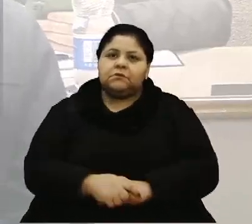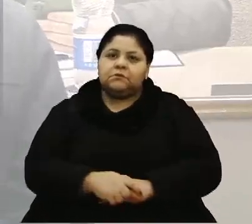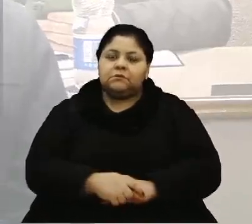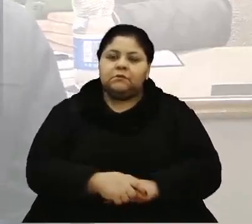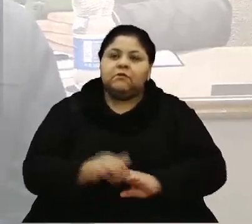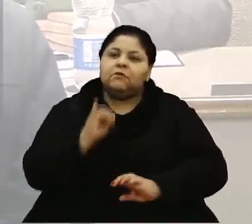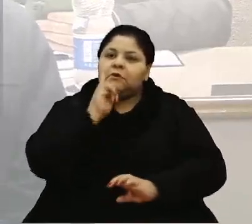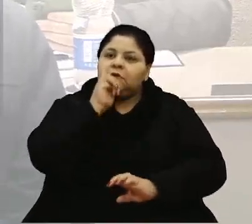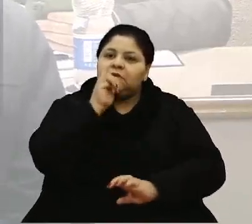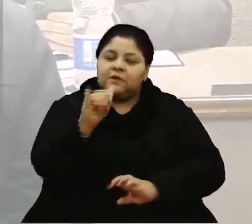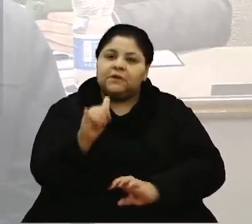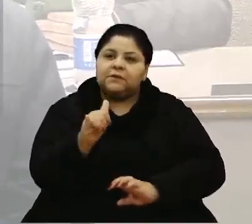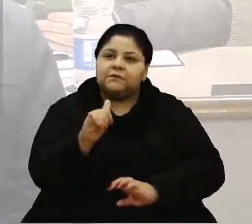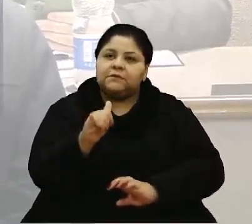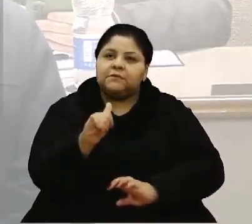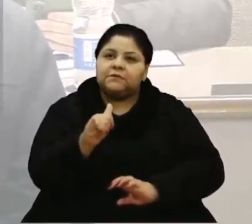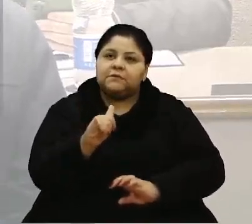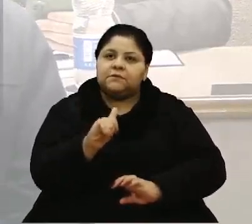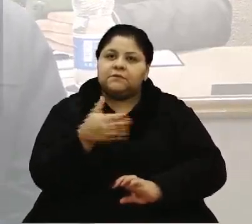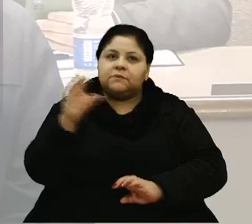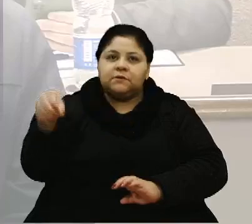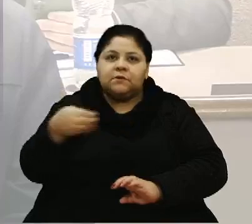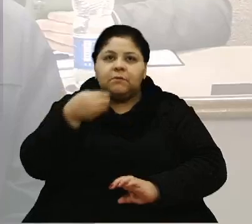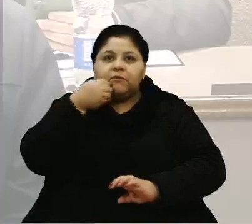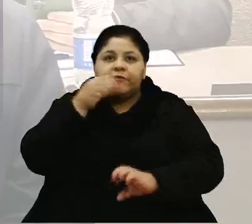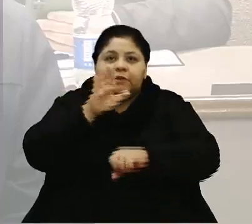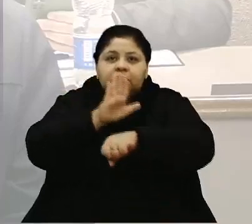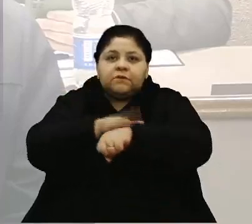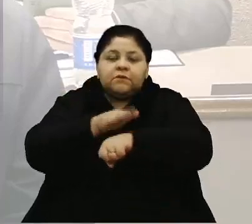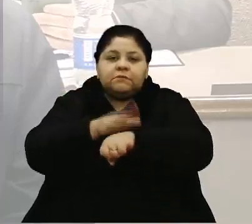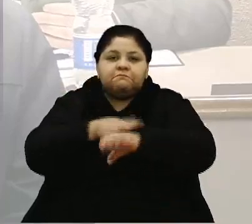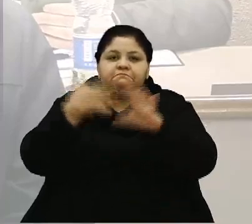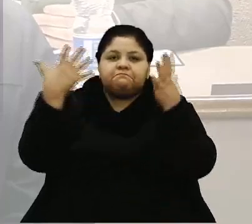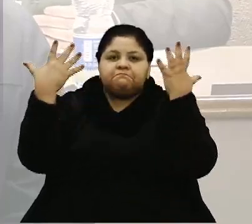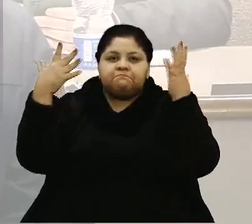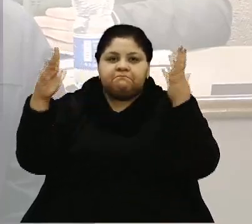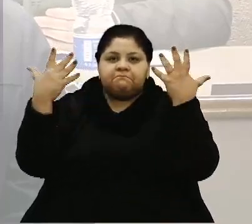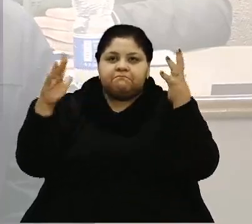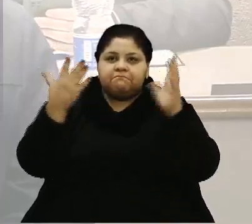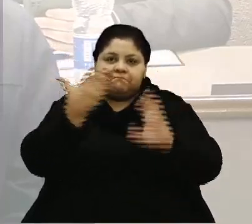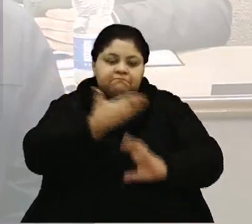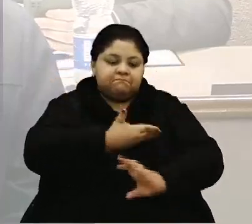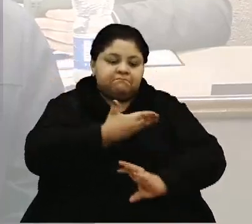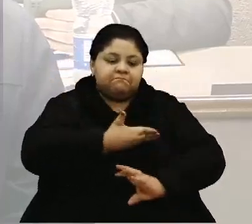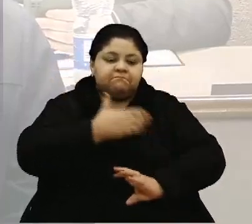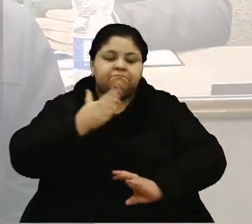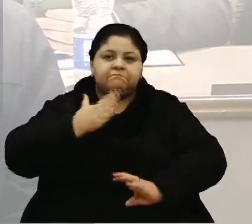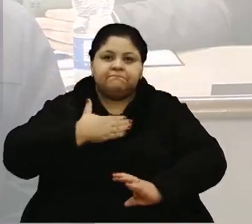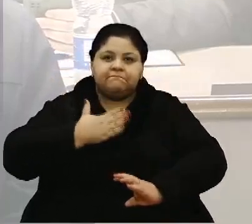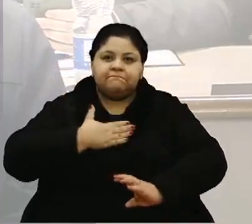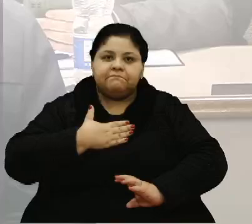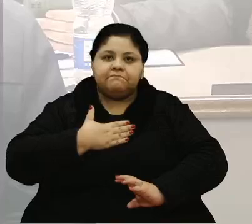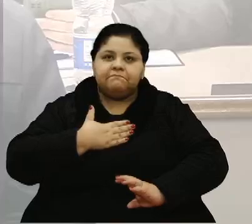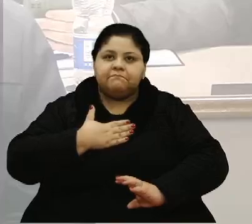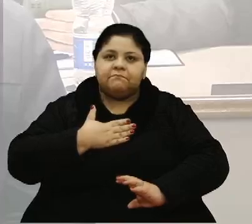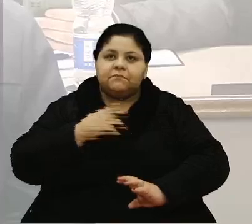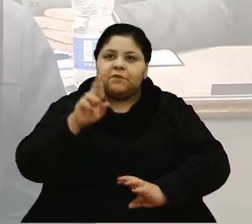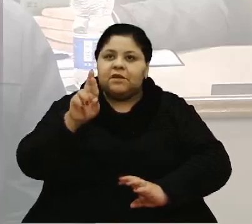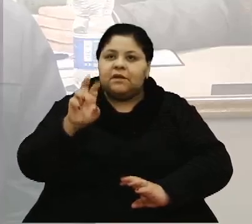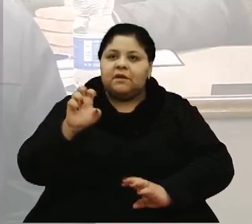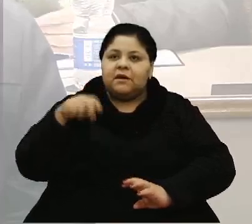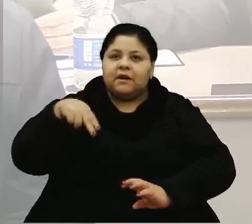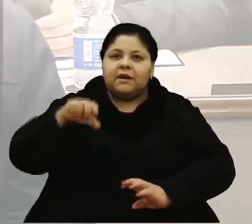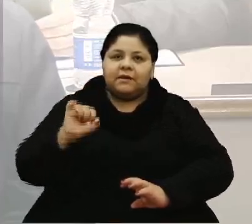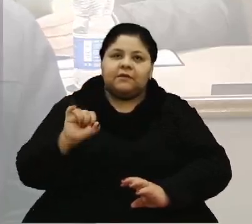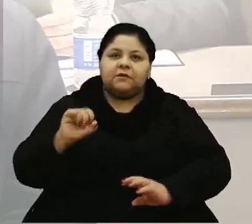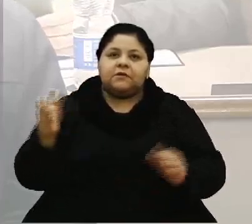Dizer que aproveito esse espaço para parabenizar um amigo meu, Reni Borner,